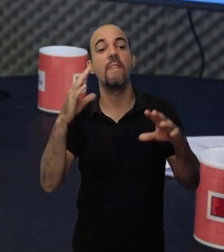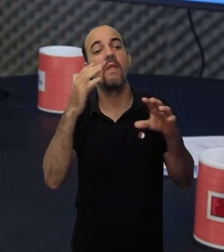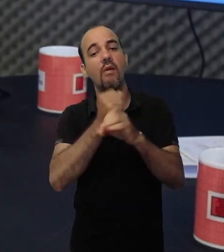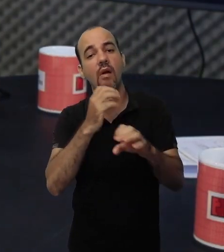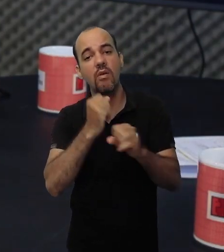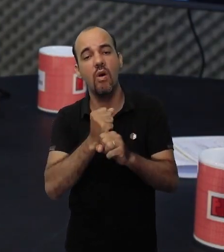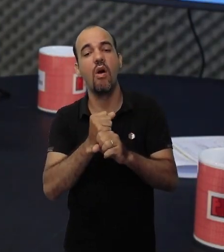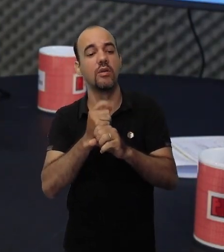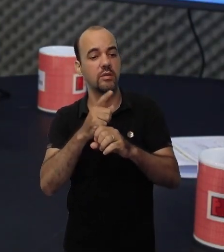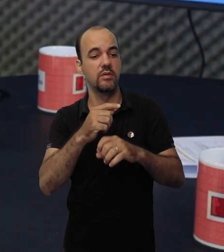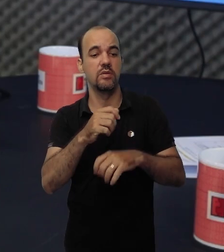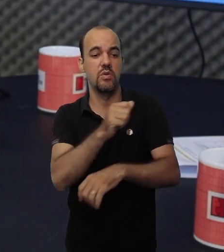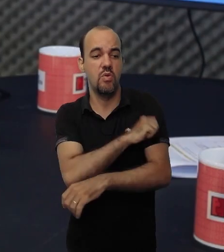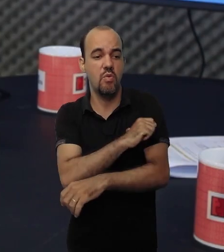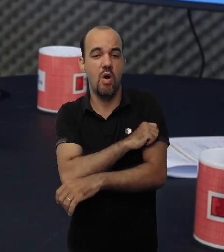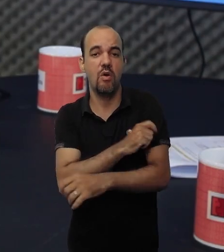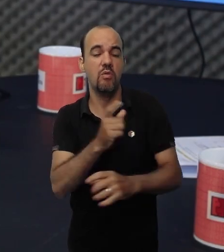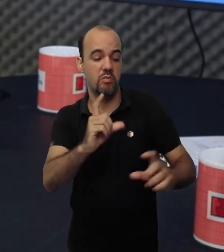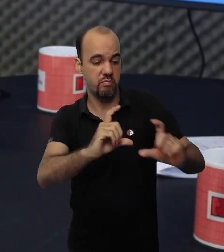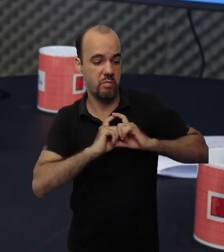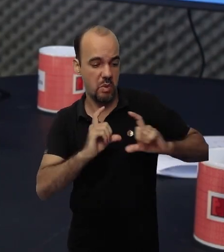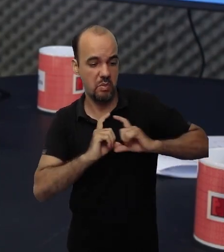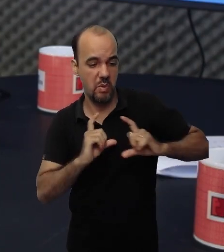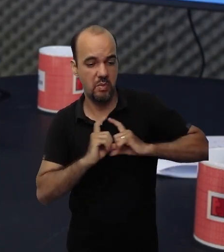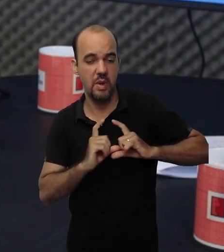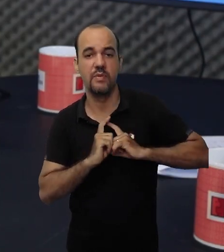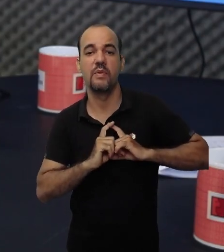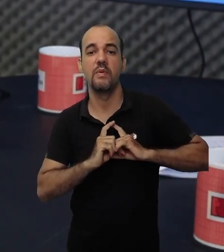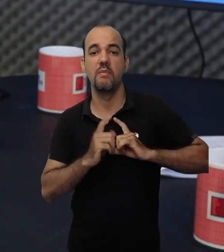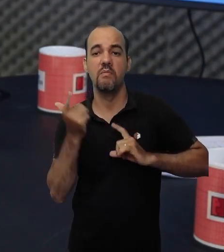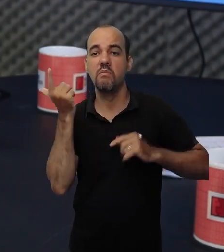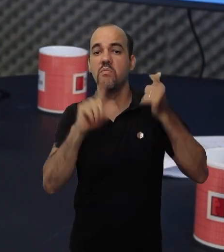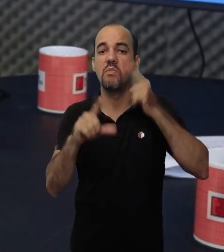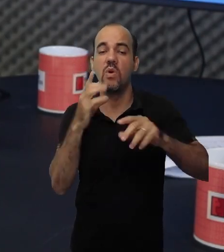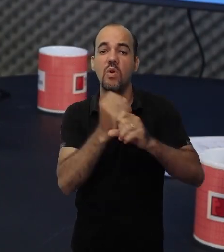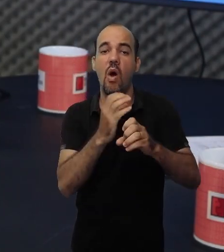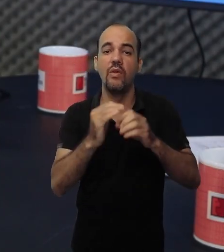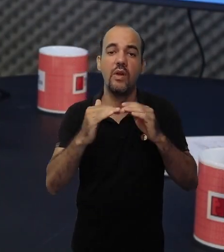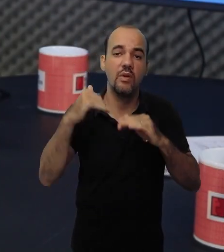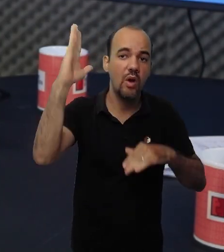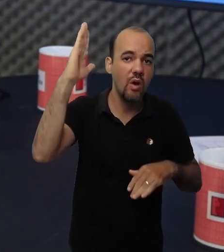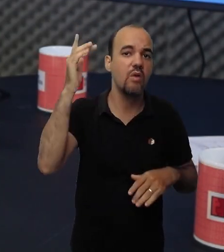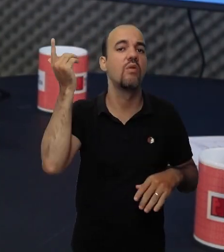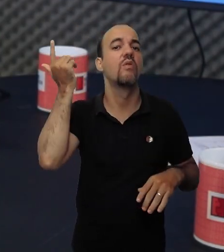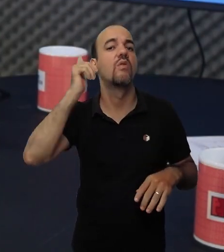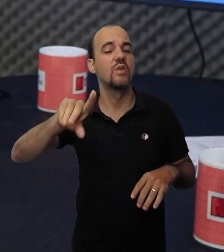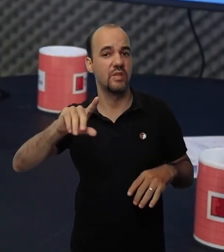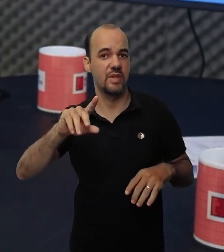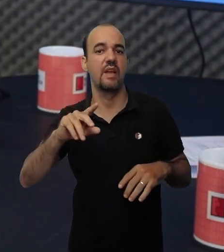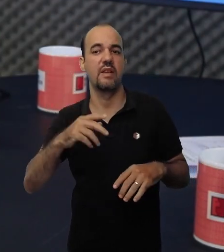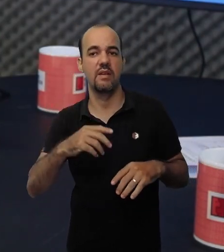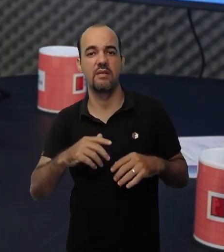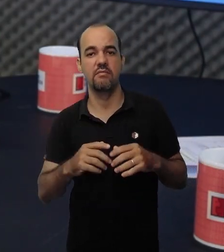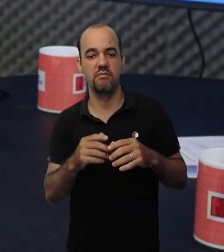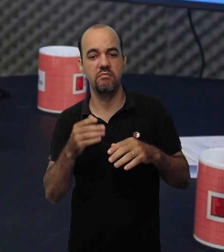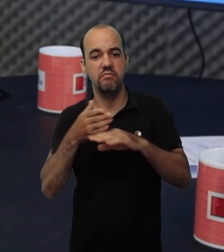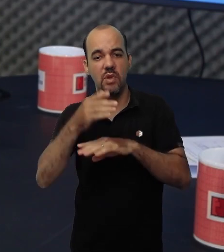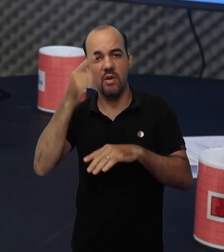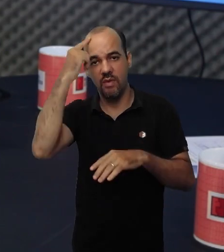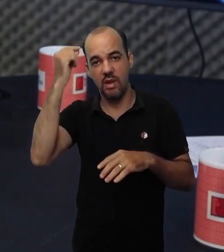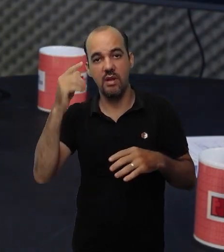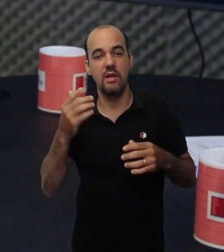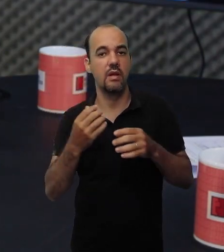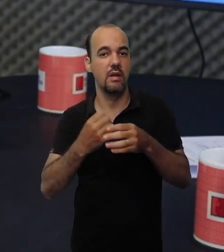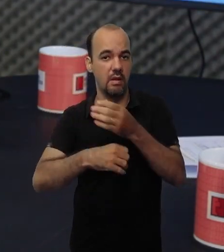com mais medalhas conseguem essas vagas. Esse ano passado, a USP abriu a vaga de medicina para alunos